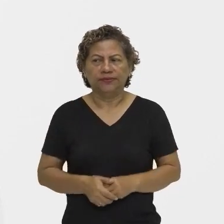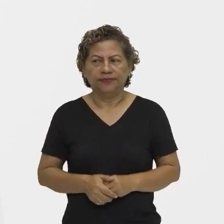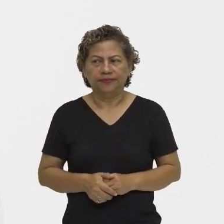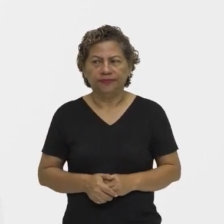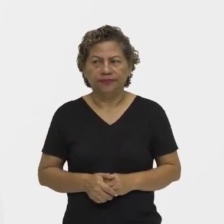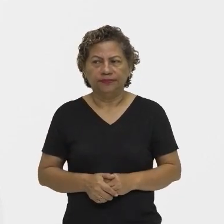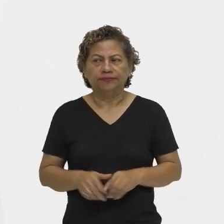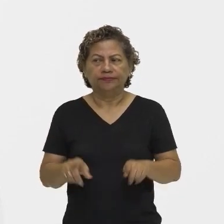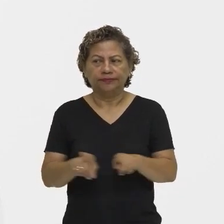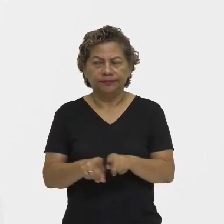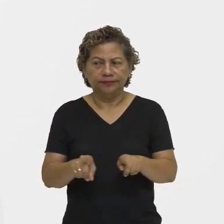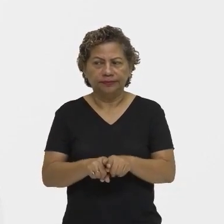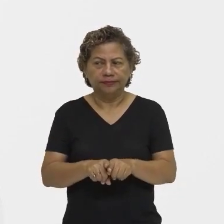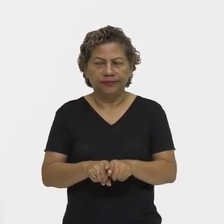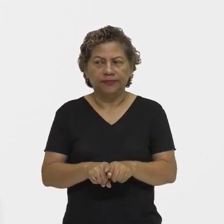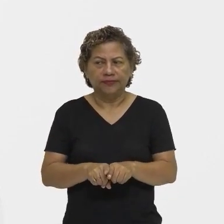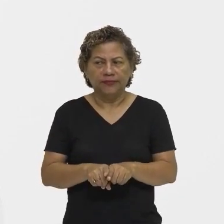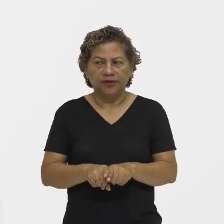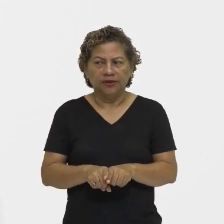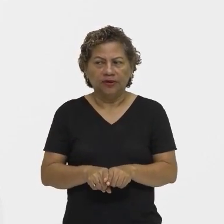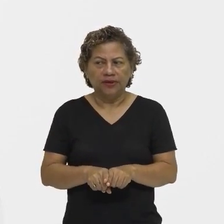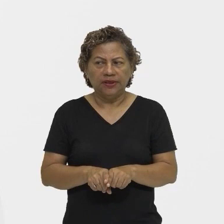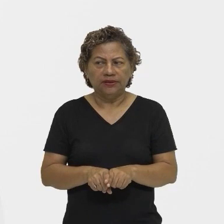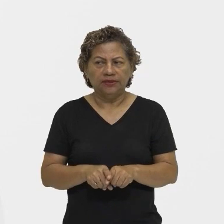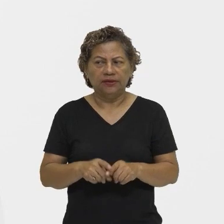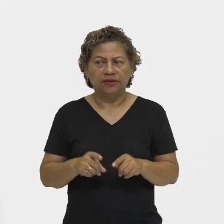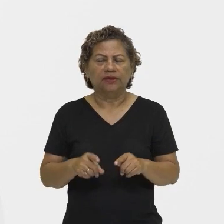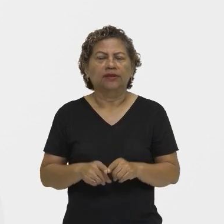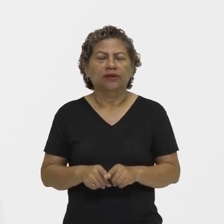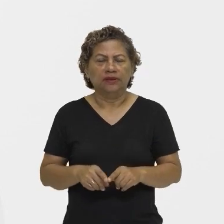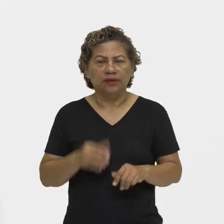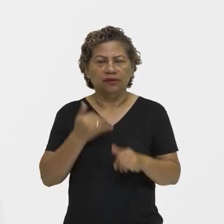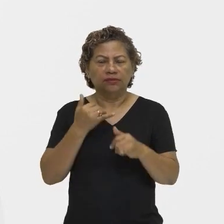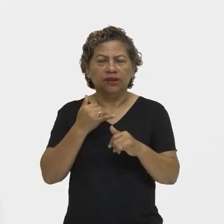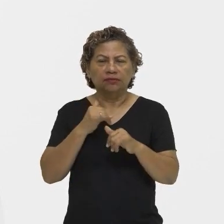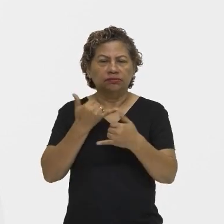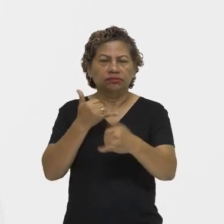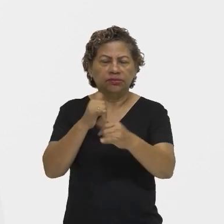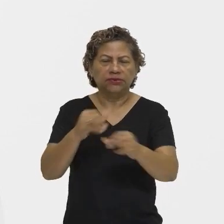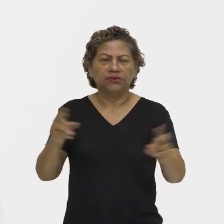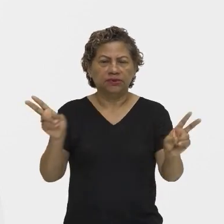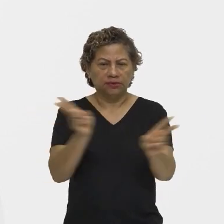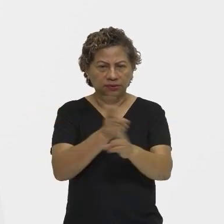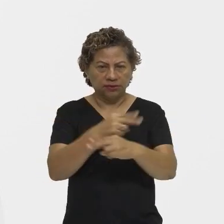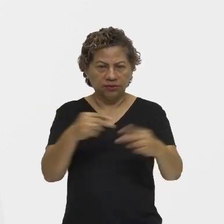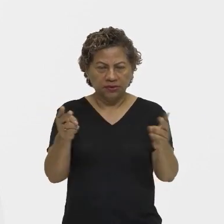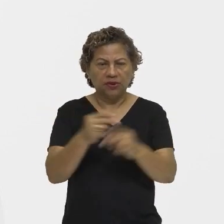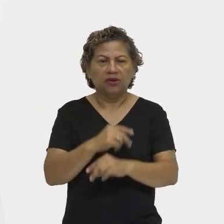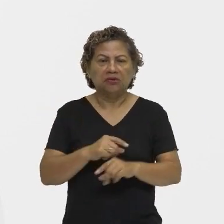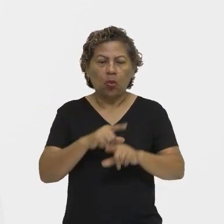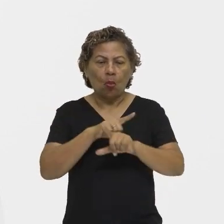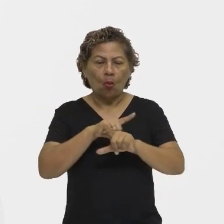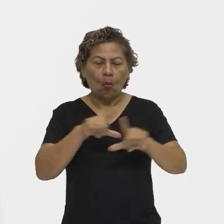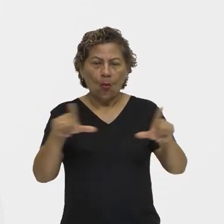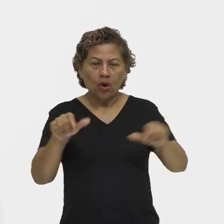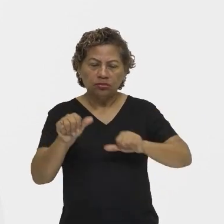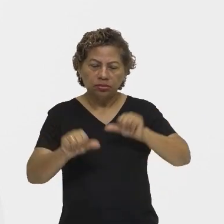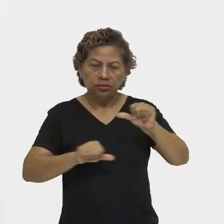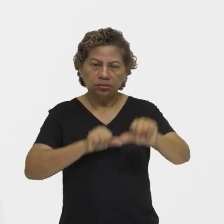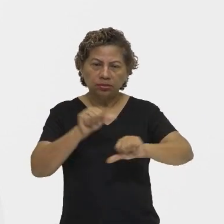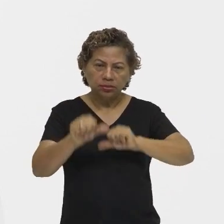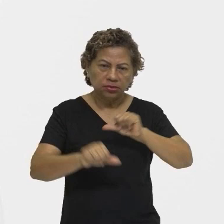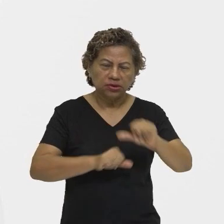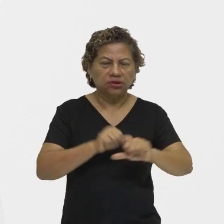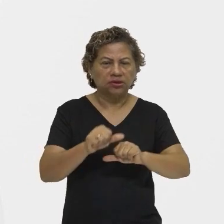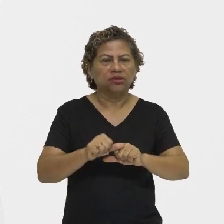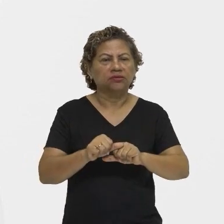a energia eólica. Olha só, a energia eólica é uma fonte limpa e renovável para a